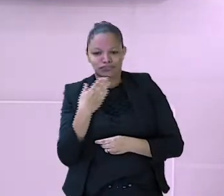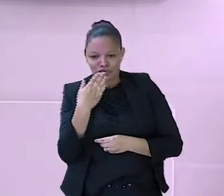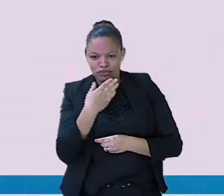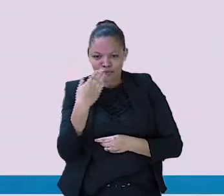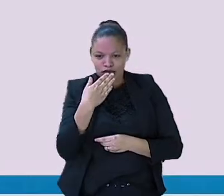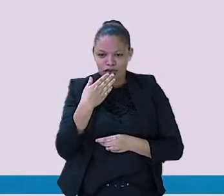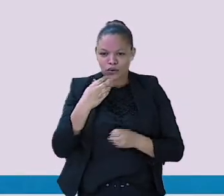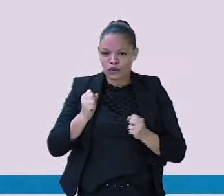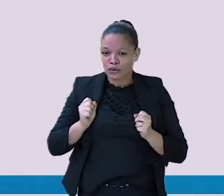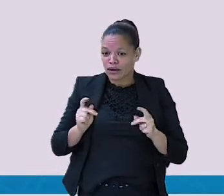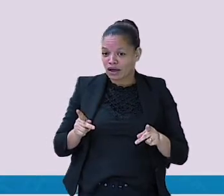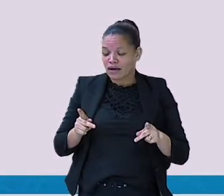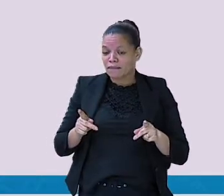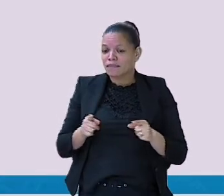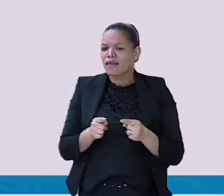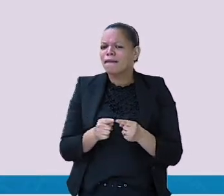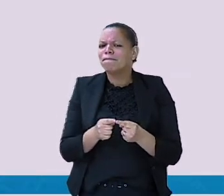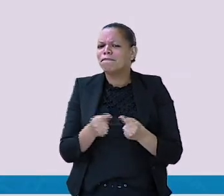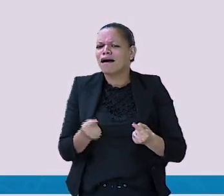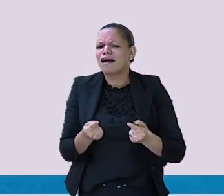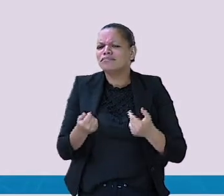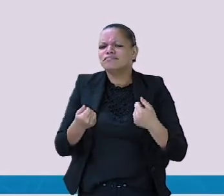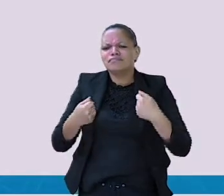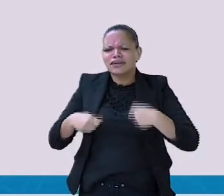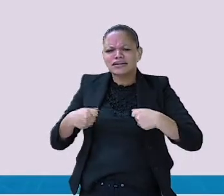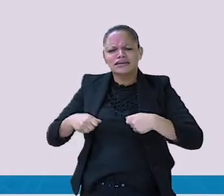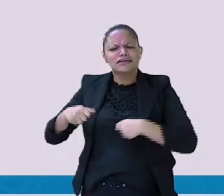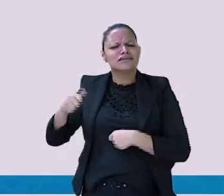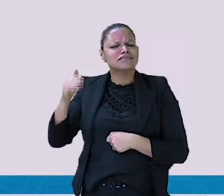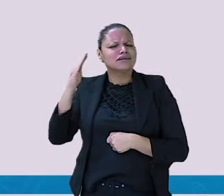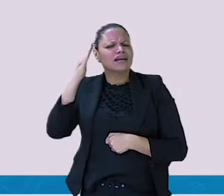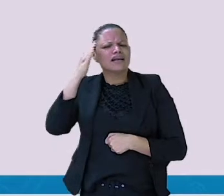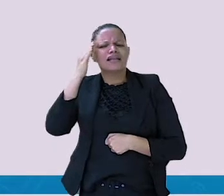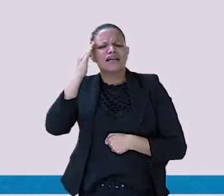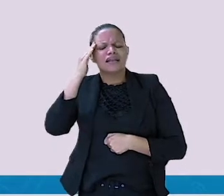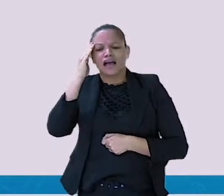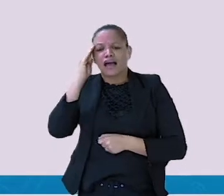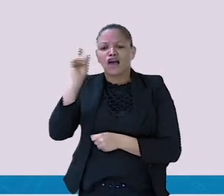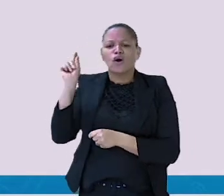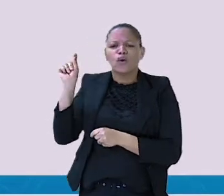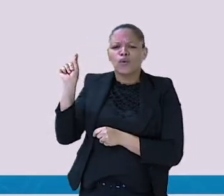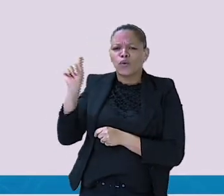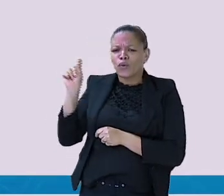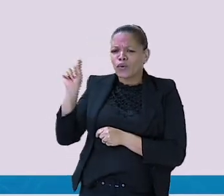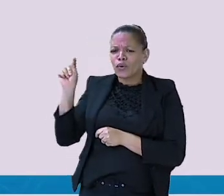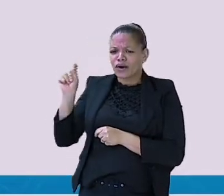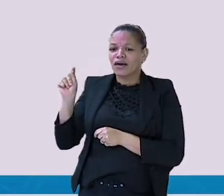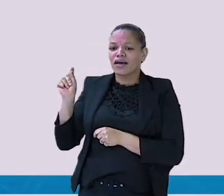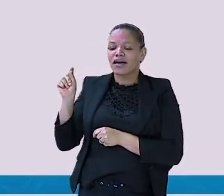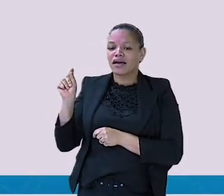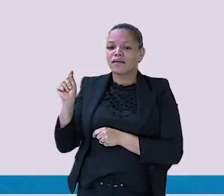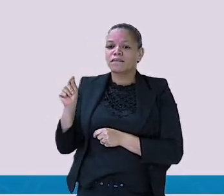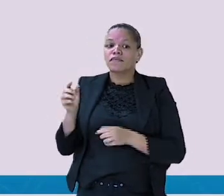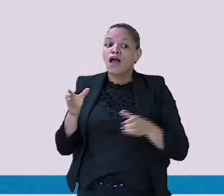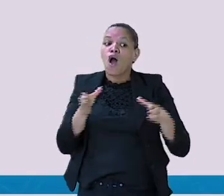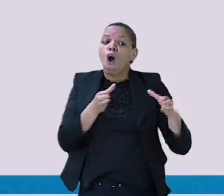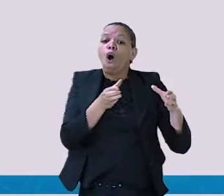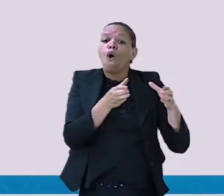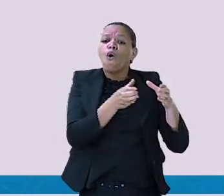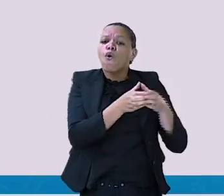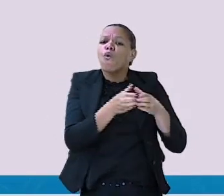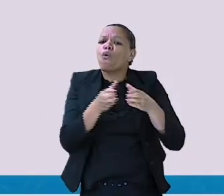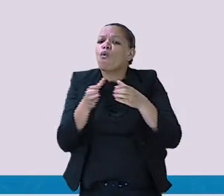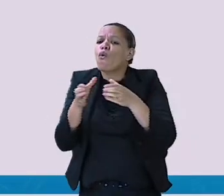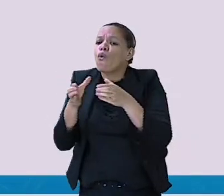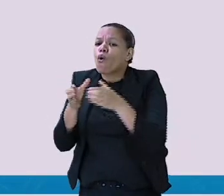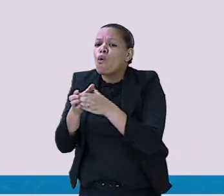o seguinte, essa atividade se concentrava perto de quê? Pequenos portos do litoral. Por que